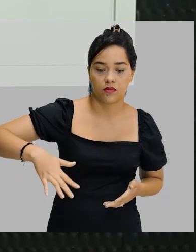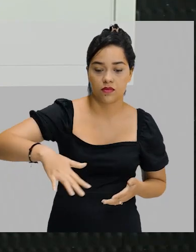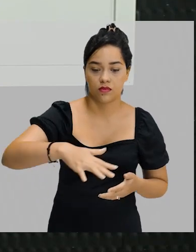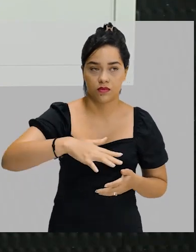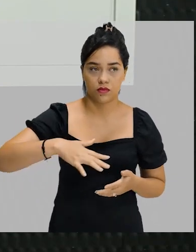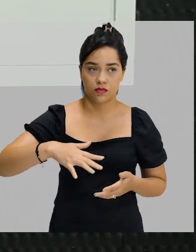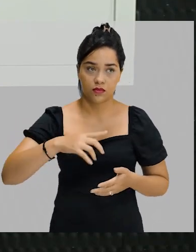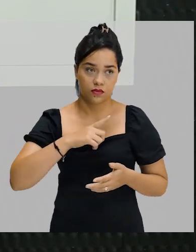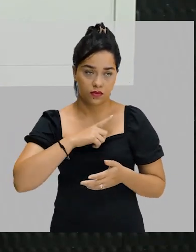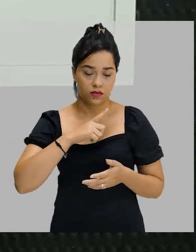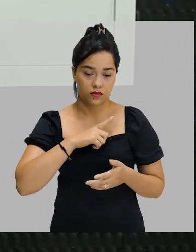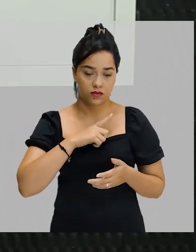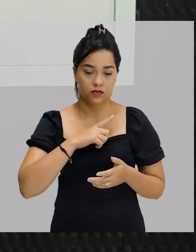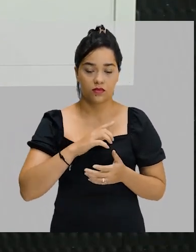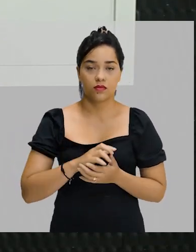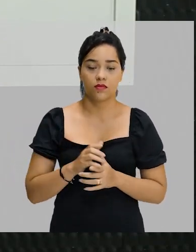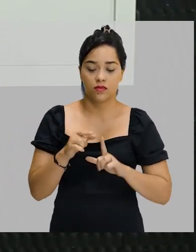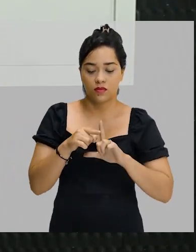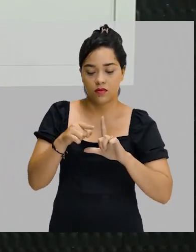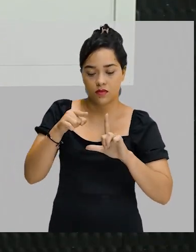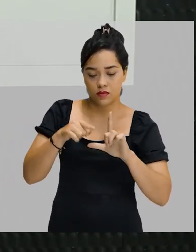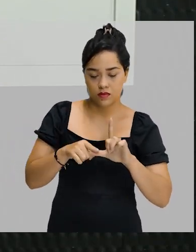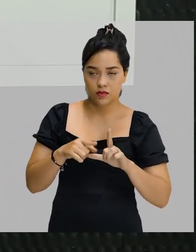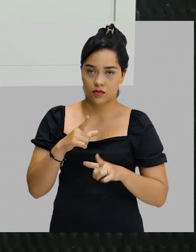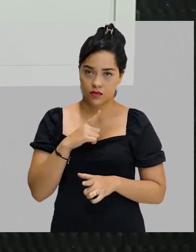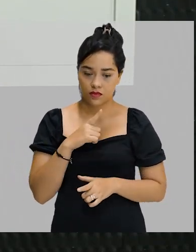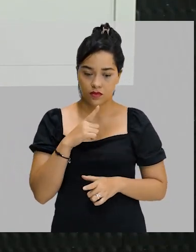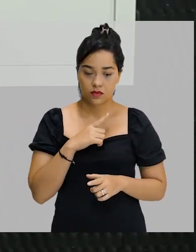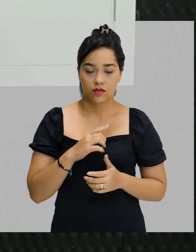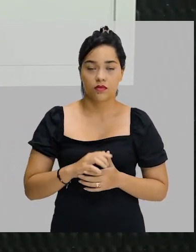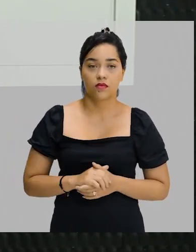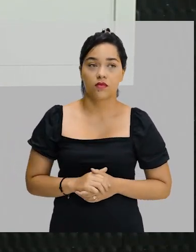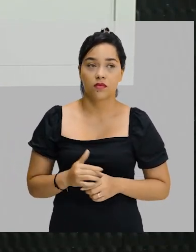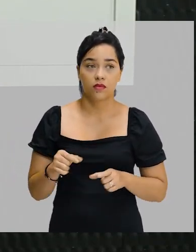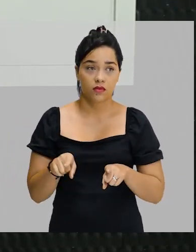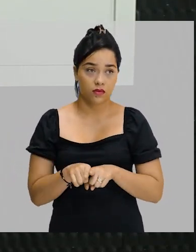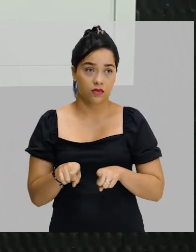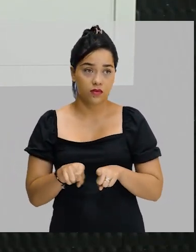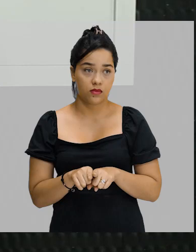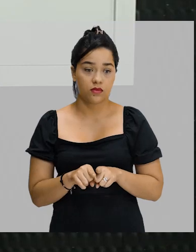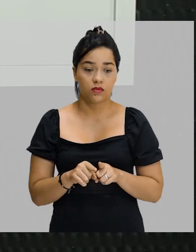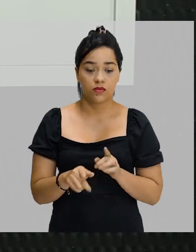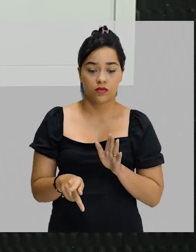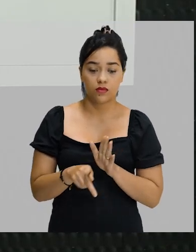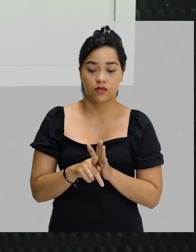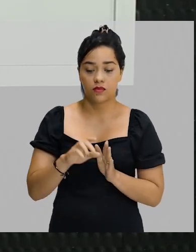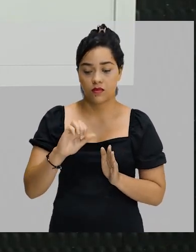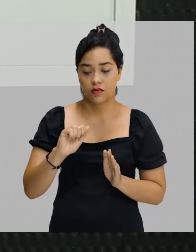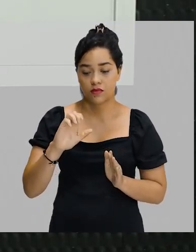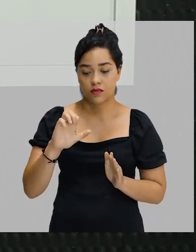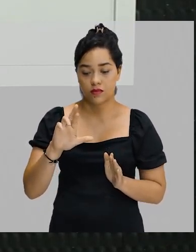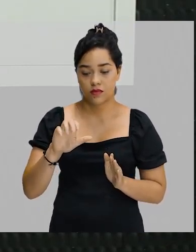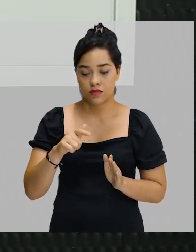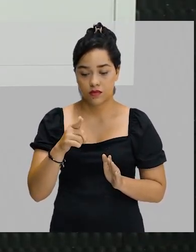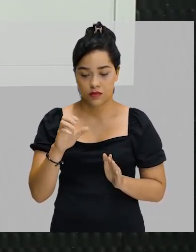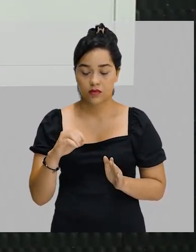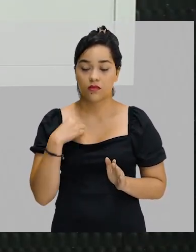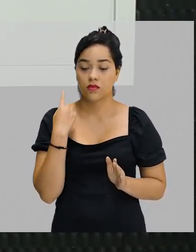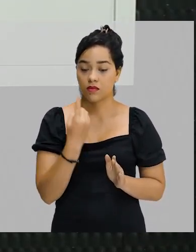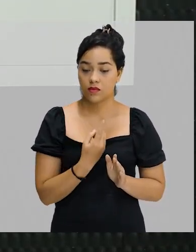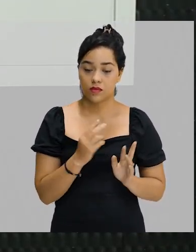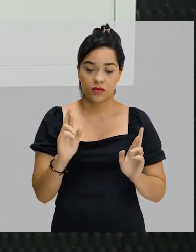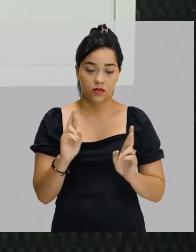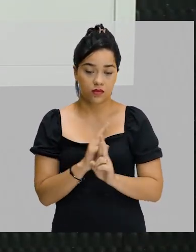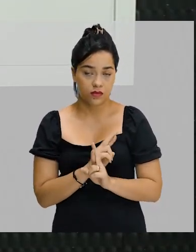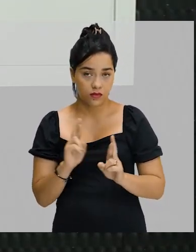que agora vai ser um ângulo, que ela vai percorrer, e também quanto à sua aceleração. Tudo isso nós vamos relacionar